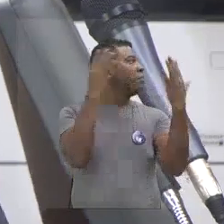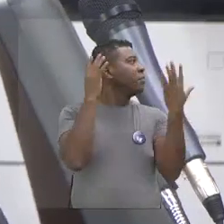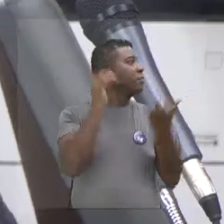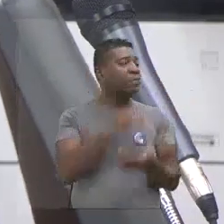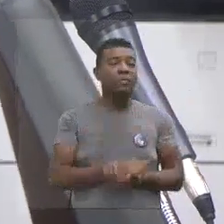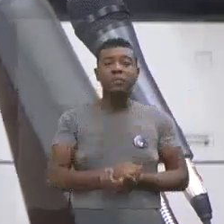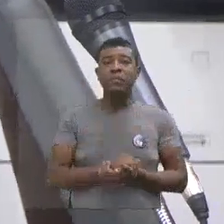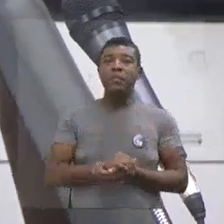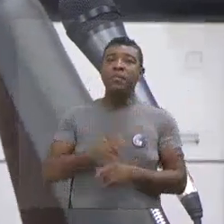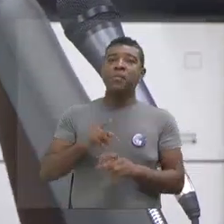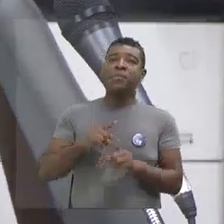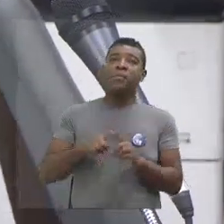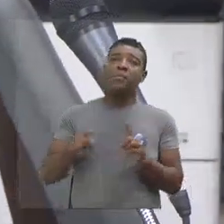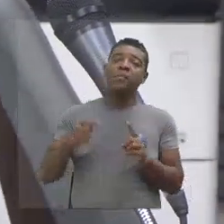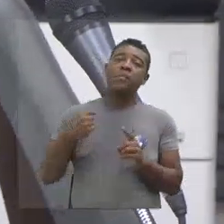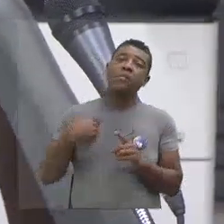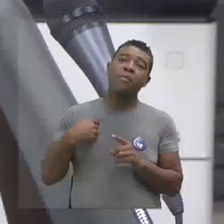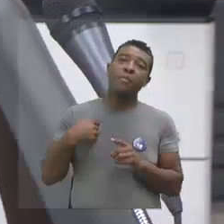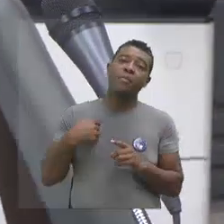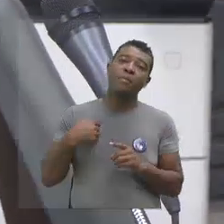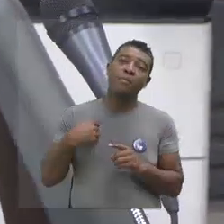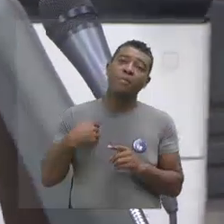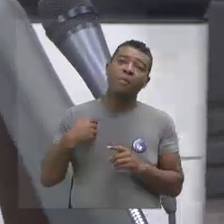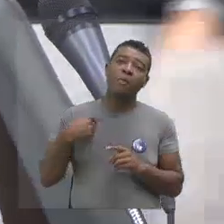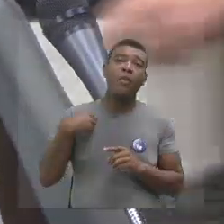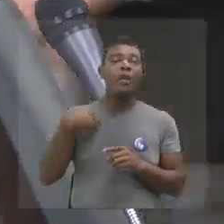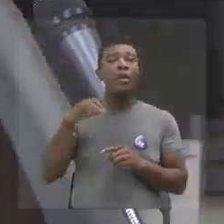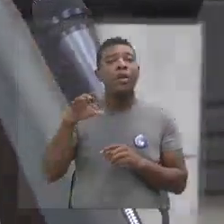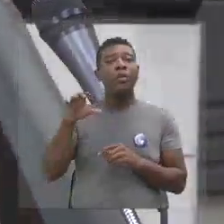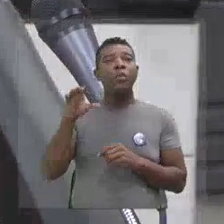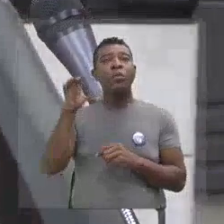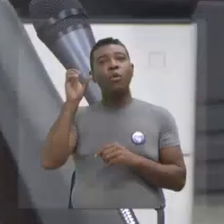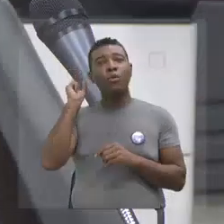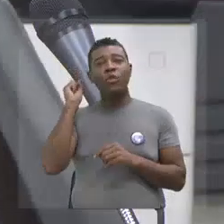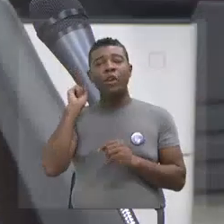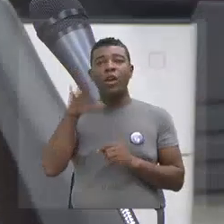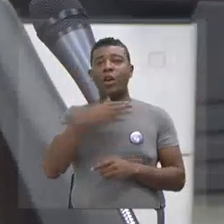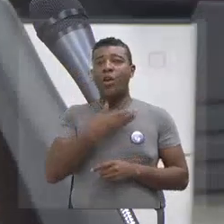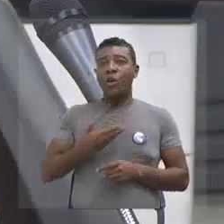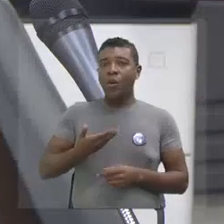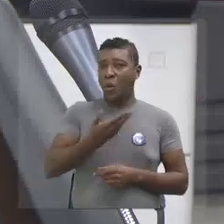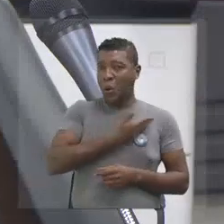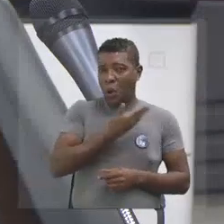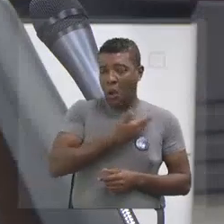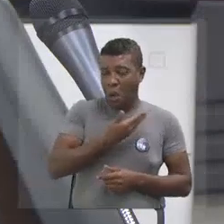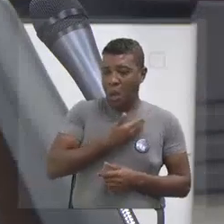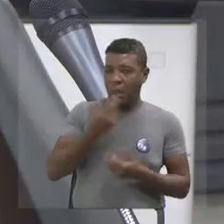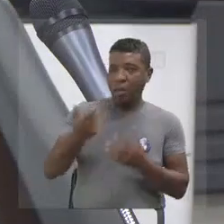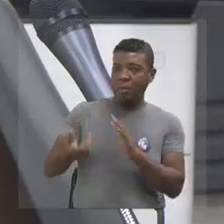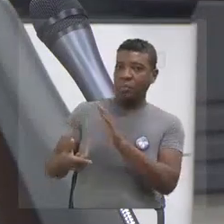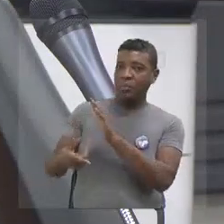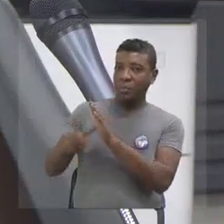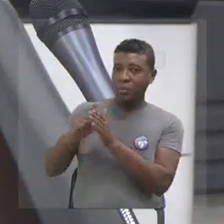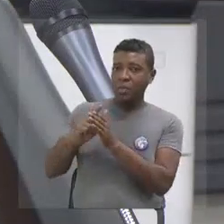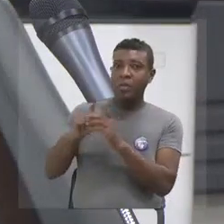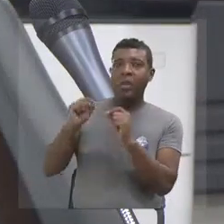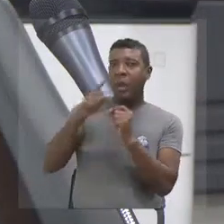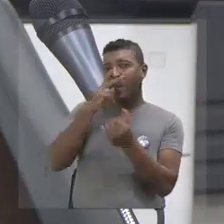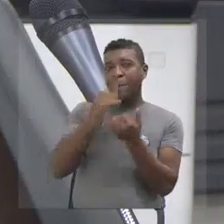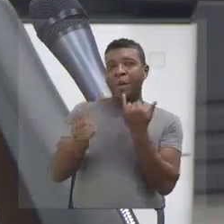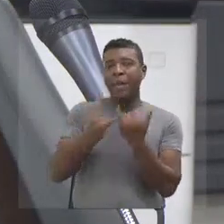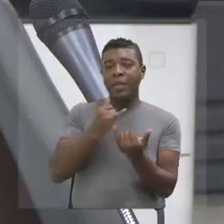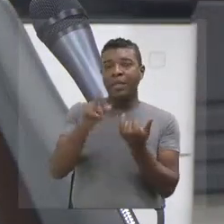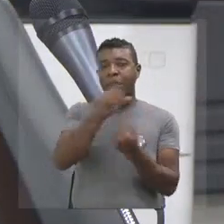Mas ouvindo colegas anteriores dá uma impressão que o governo Zema na questão ambiental ele ele